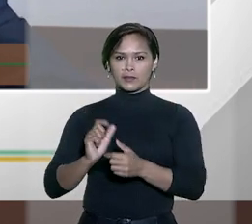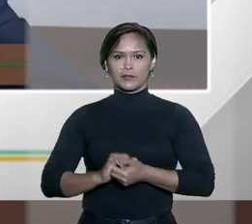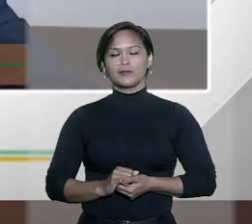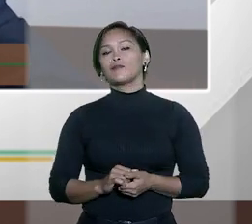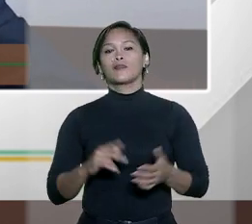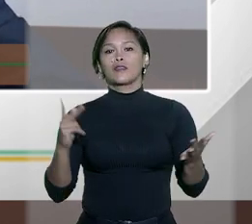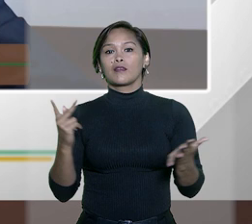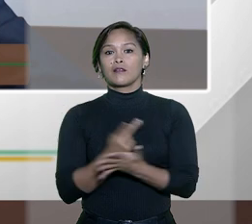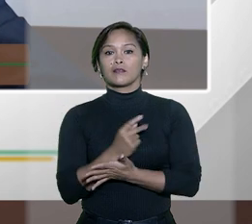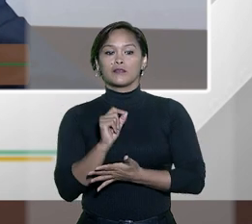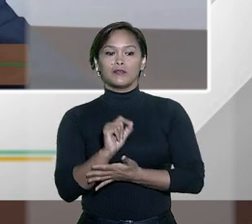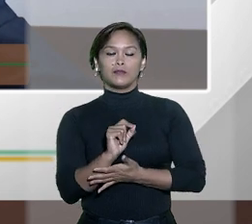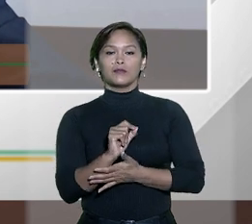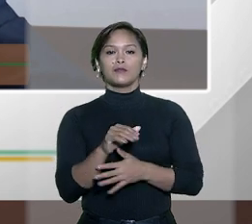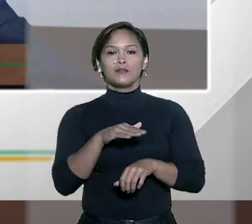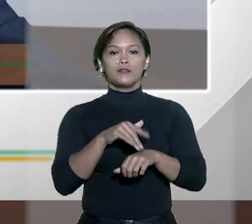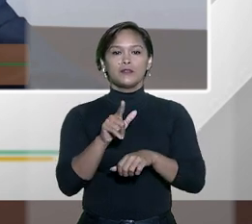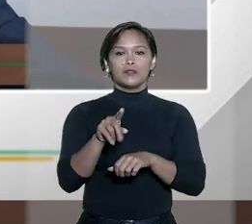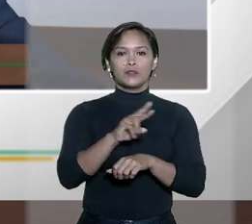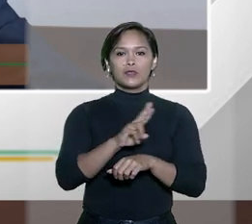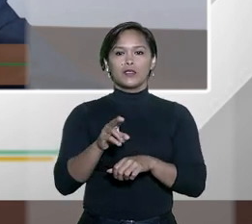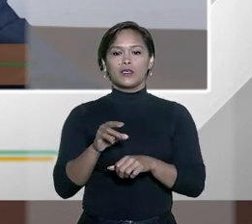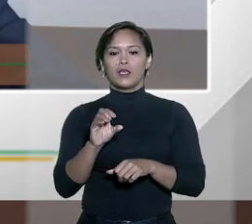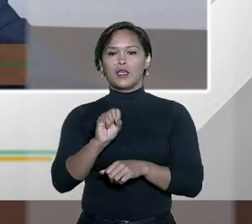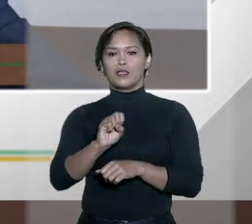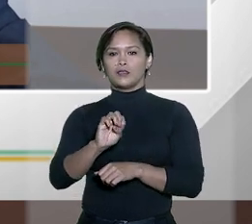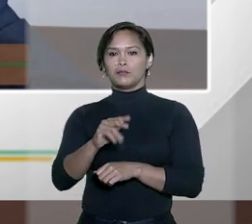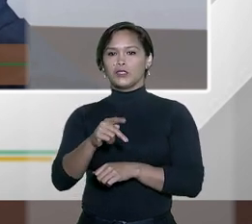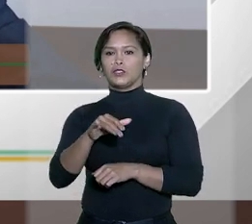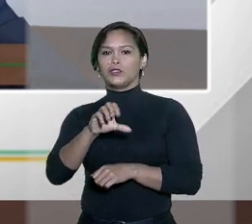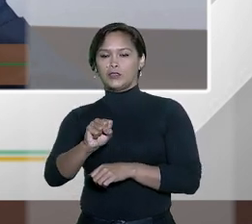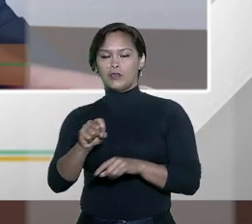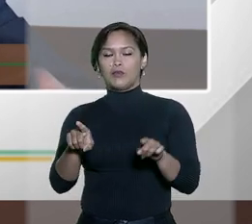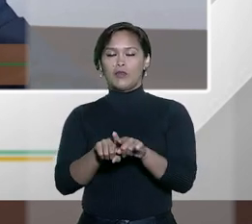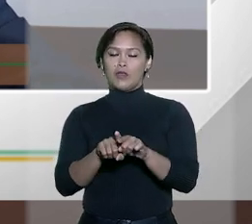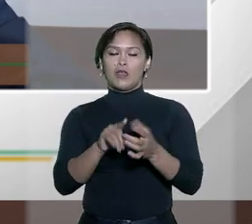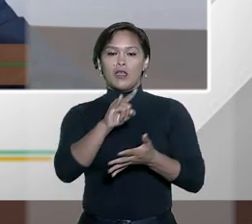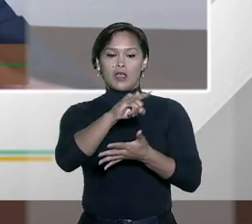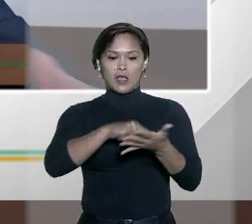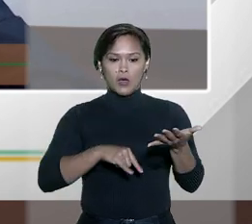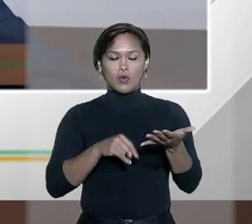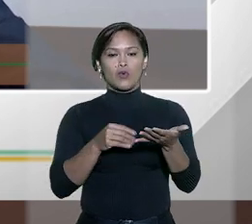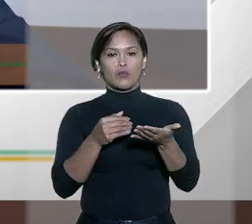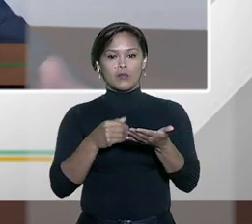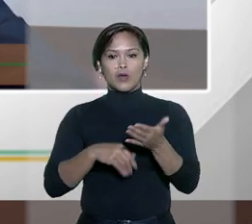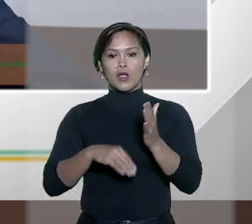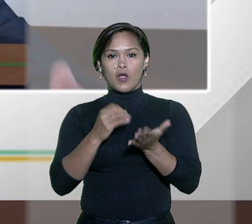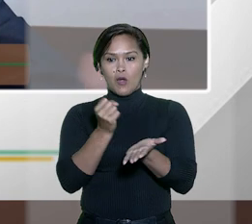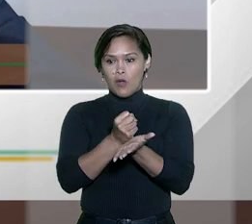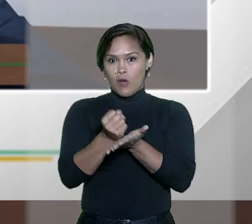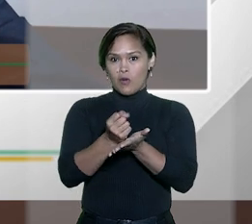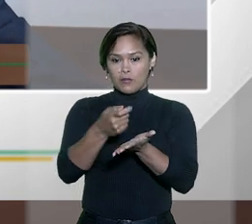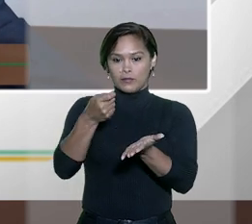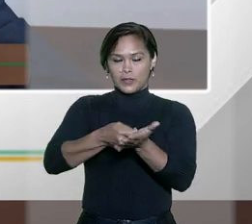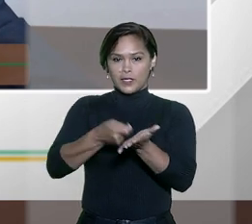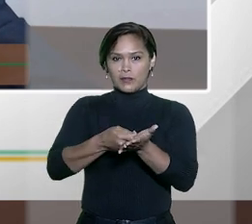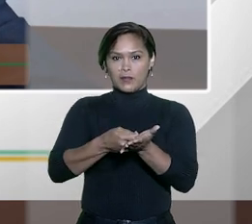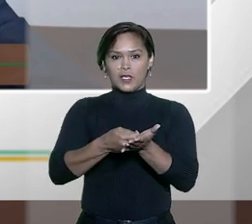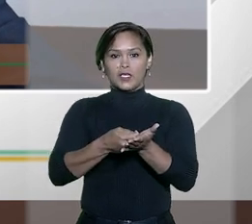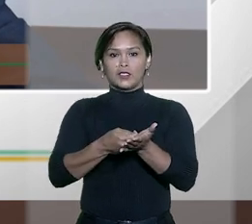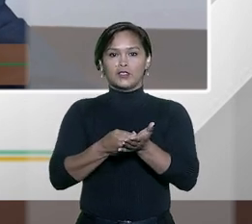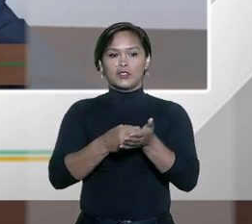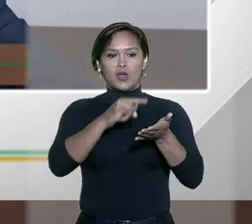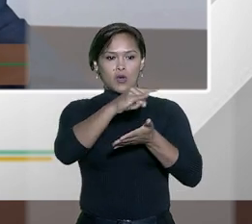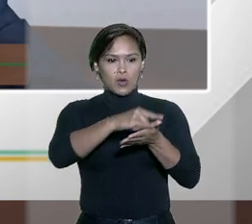entre particulares. Ocorre a chamada expedição do precatório, que é um documento, é uma ordem de pagamento, eu vou colocar aqui em